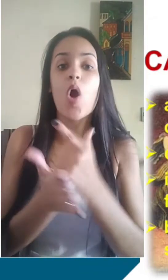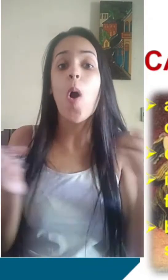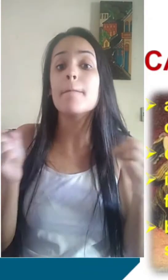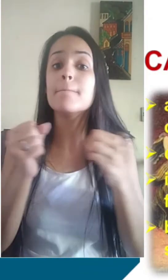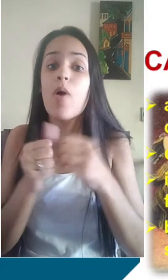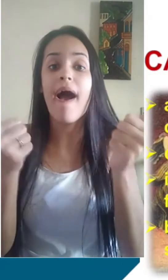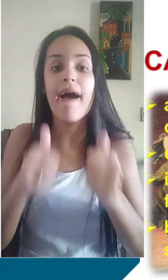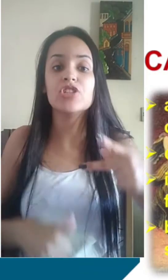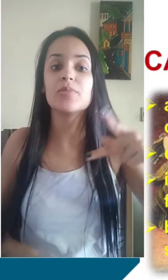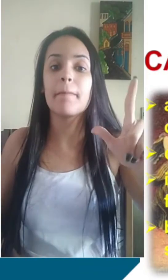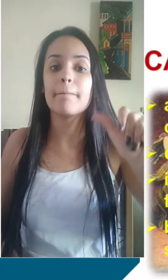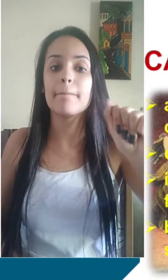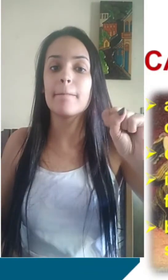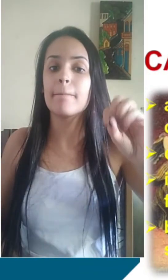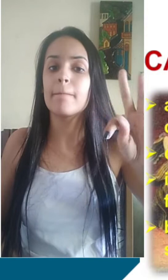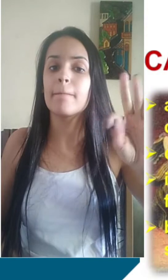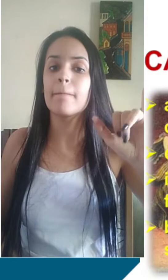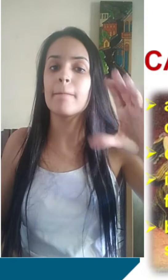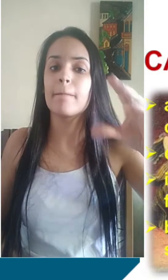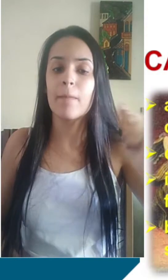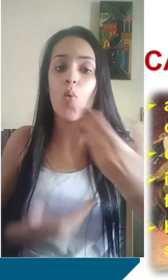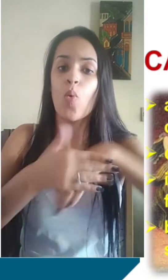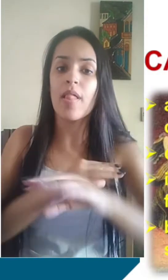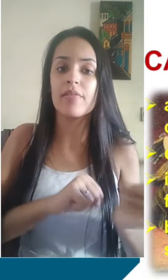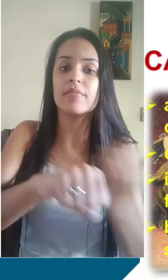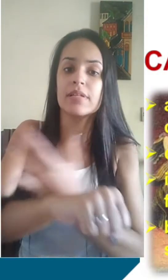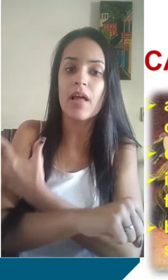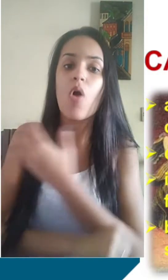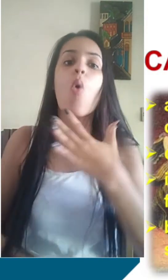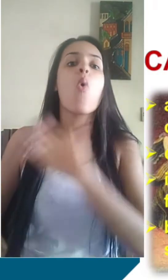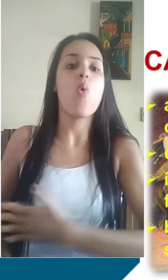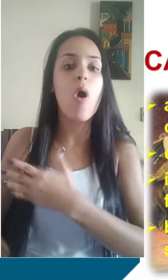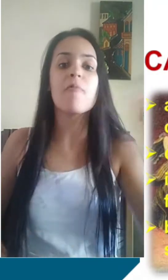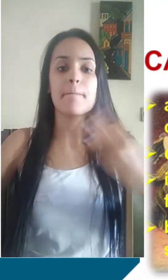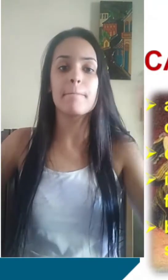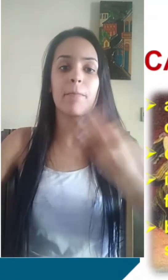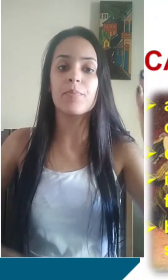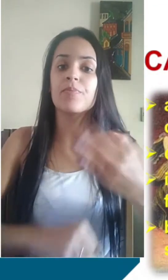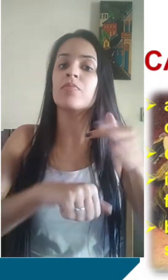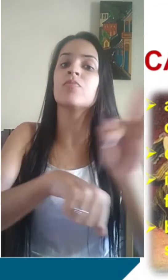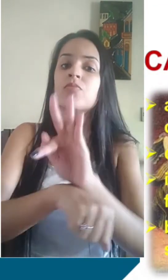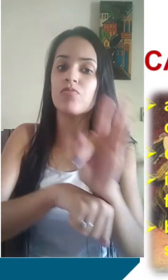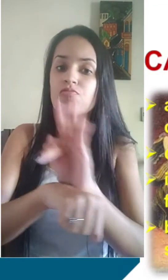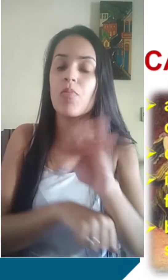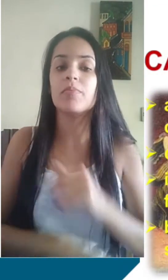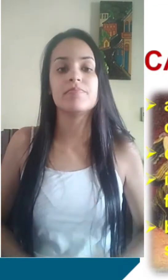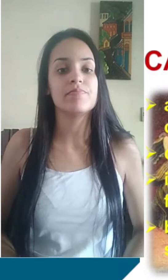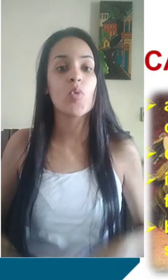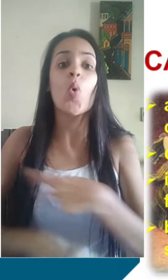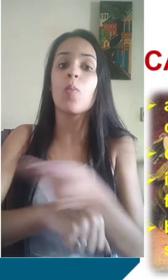sentimentos, interesse pela perfeição formal, busca pela perfeição do